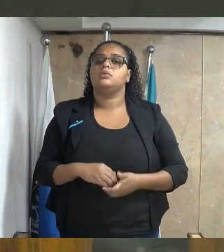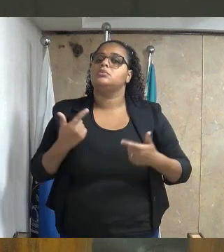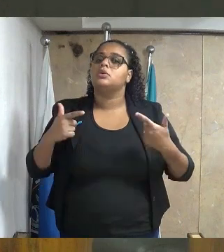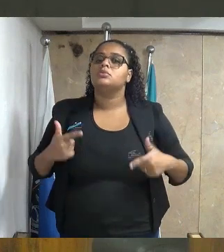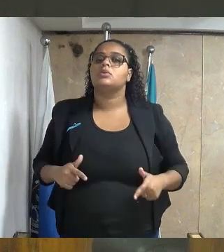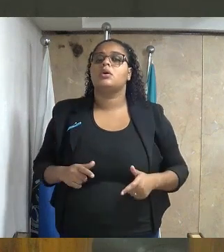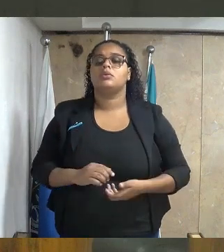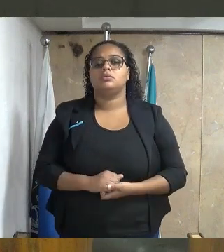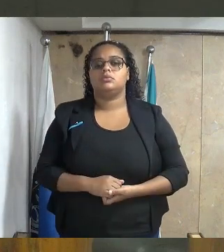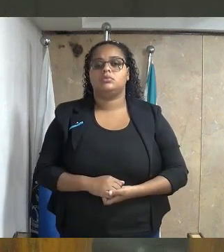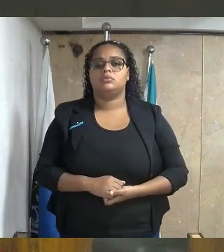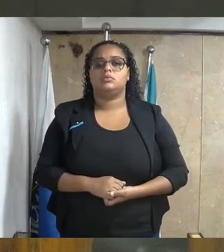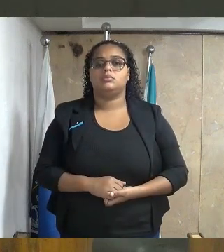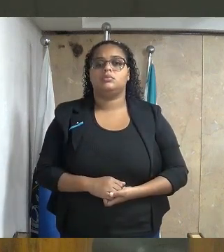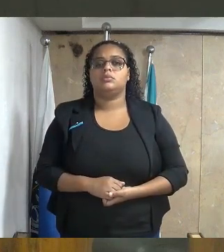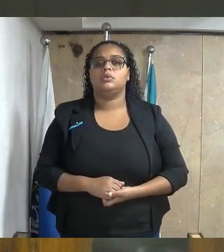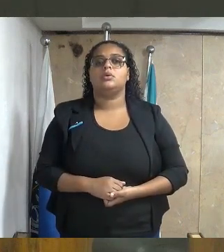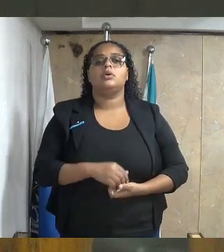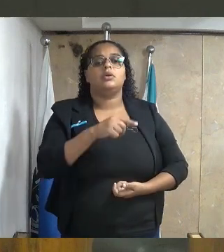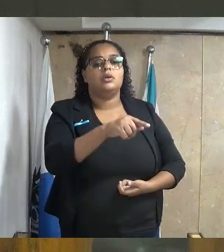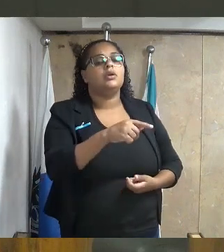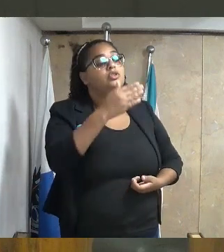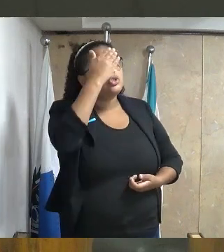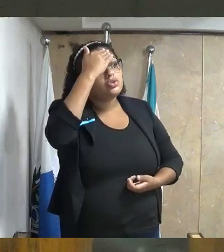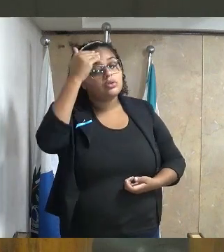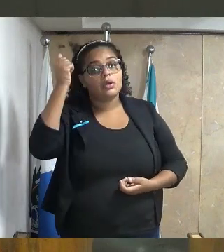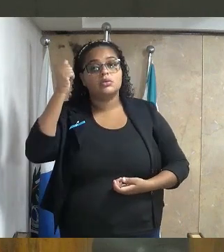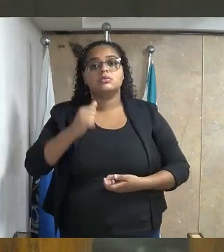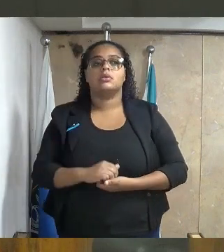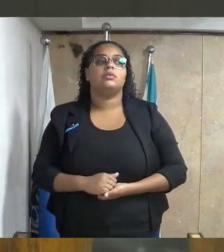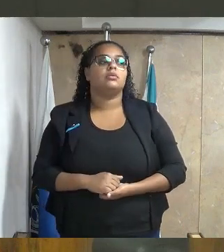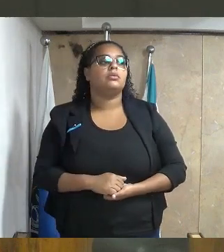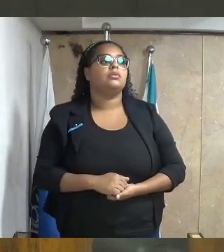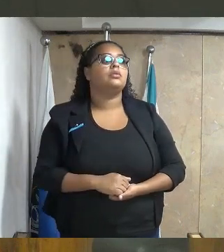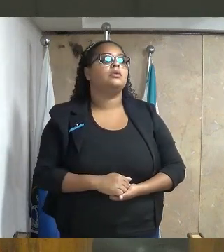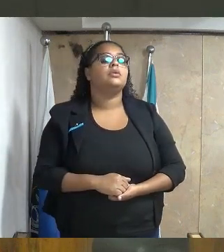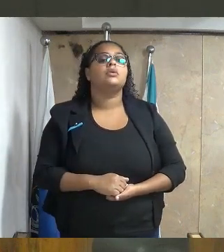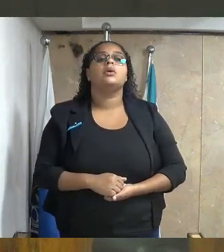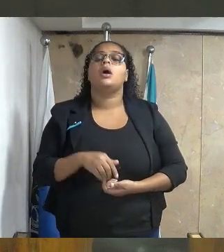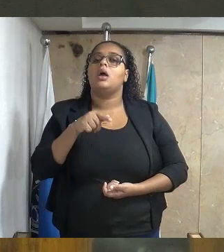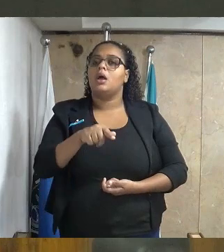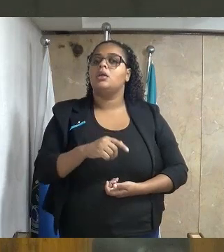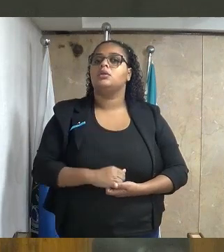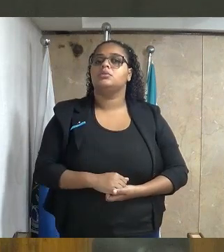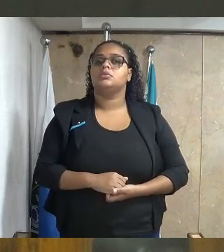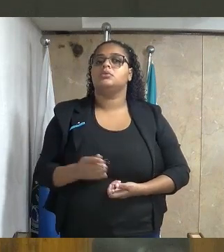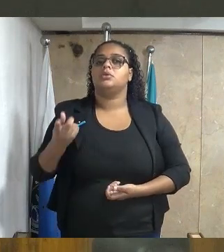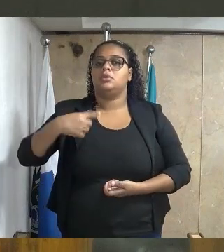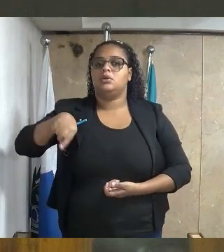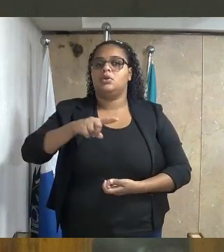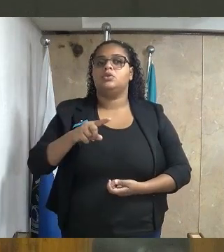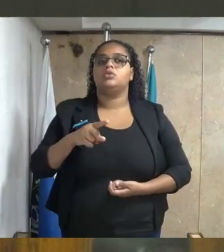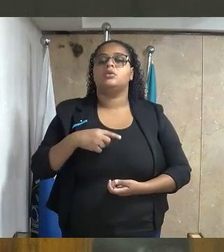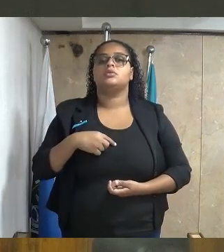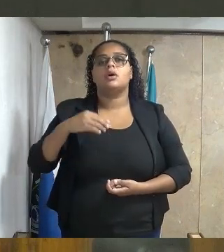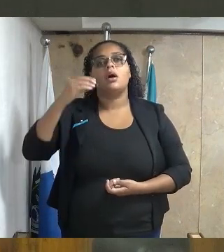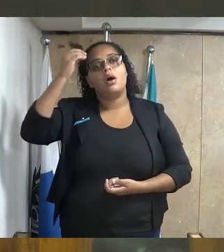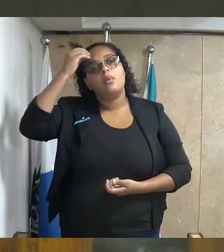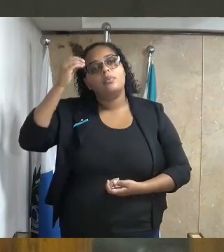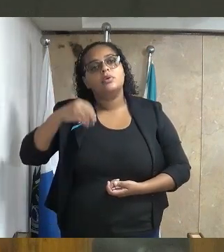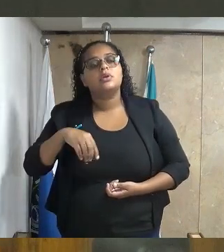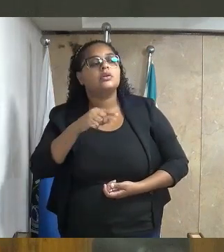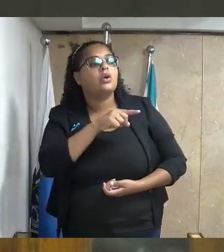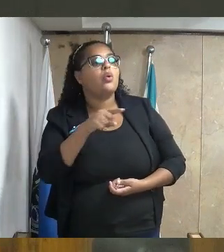deva ter, eles esquecem e eles apostam na nossa amnésia do povo